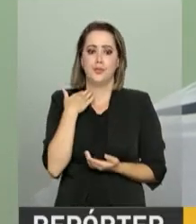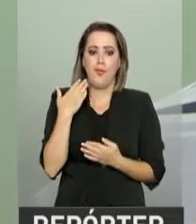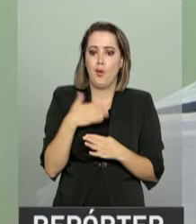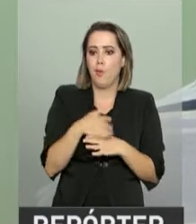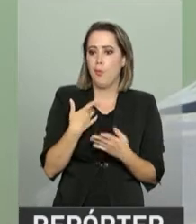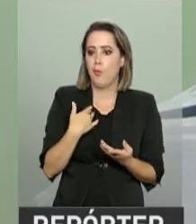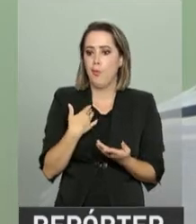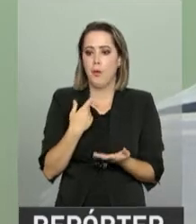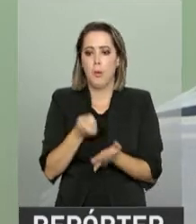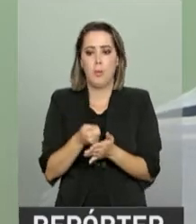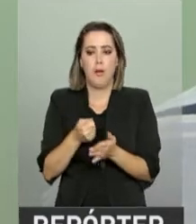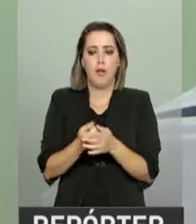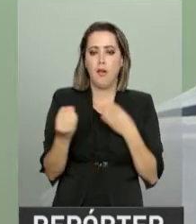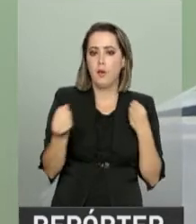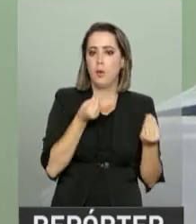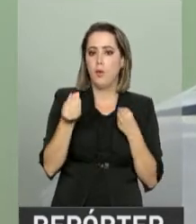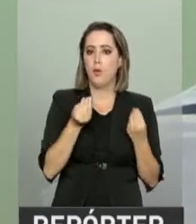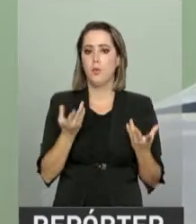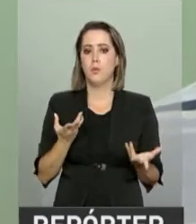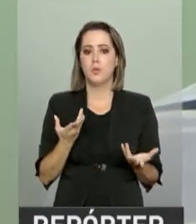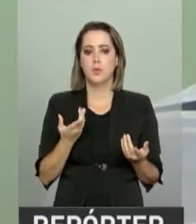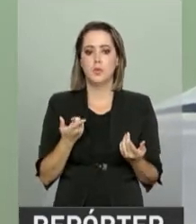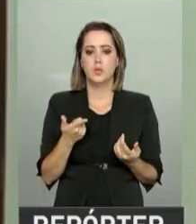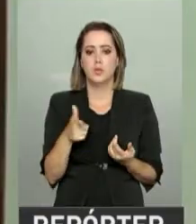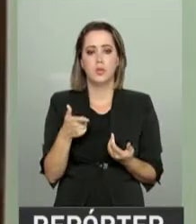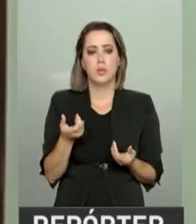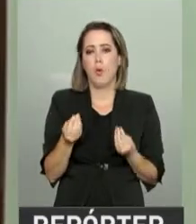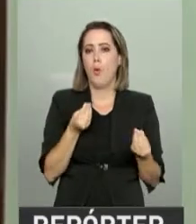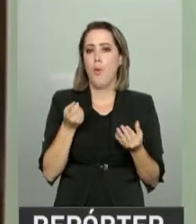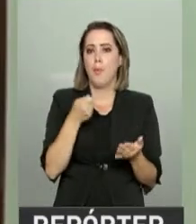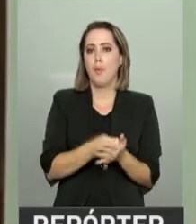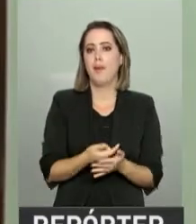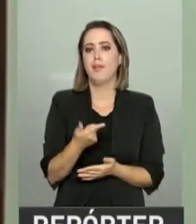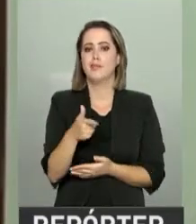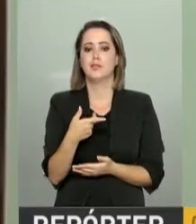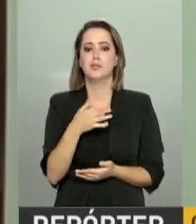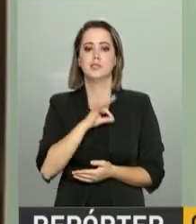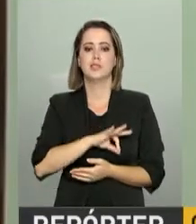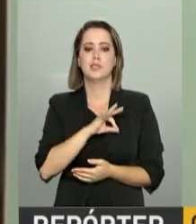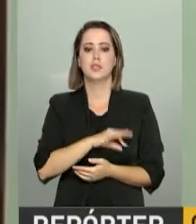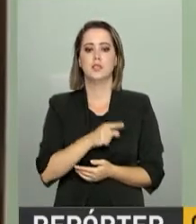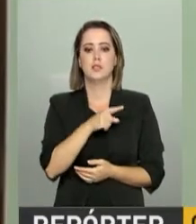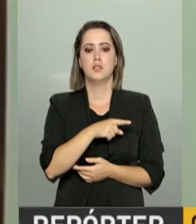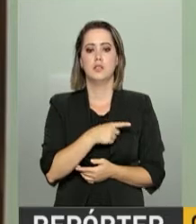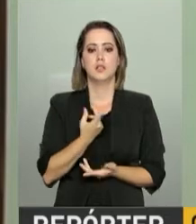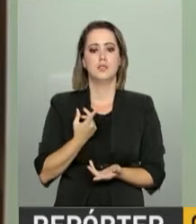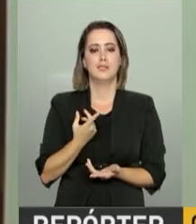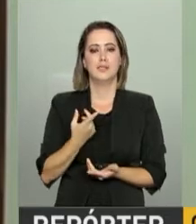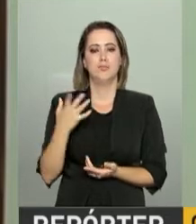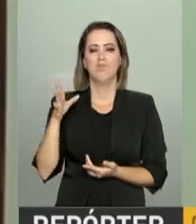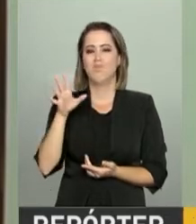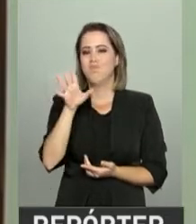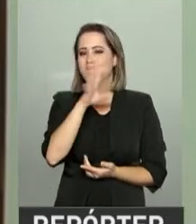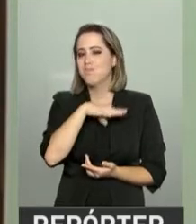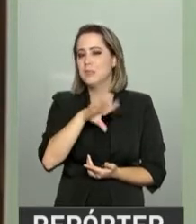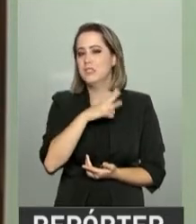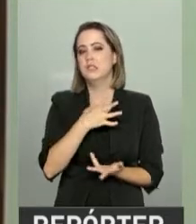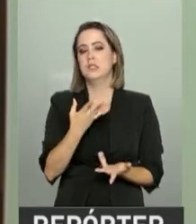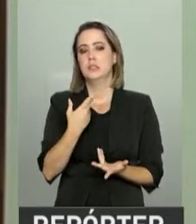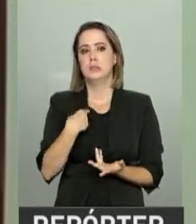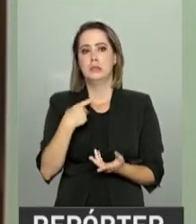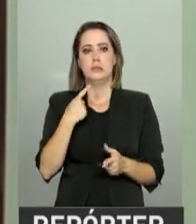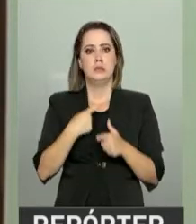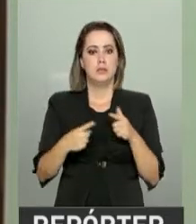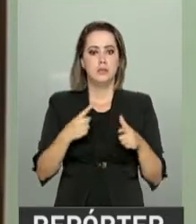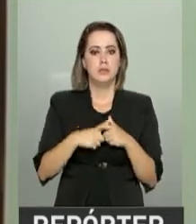e não tem como se pagar sem dinheiro. Essa é a pior crise mesmo. Parte financeira, né,